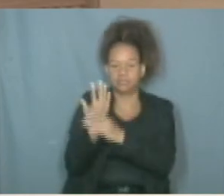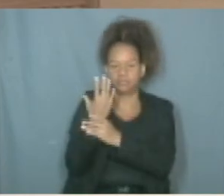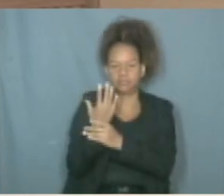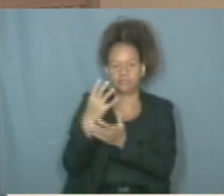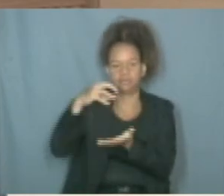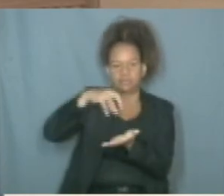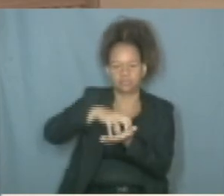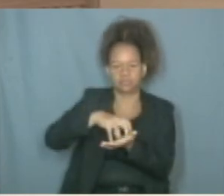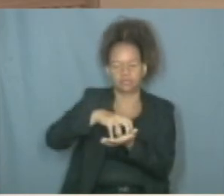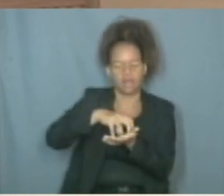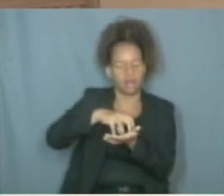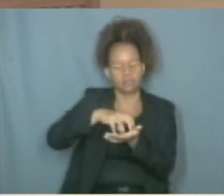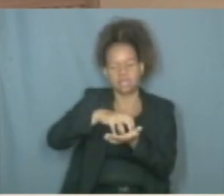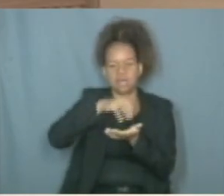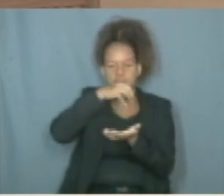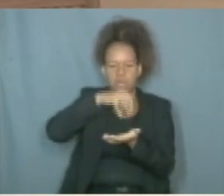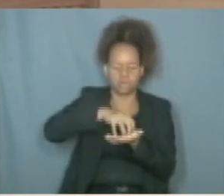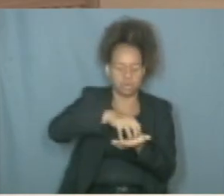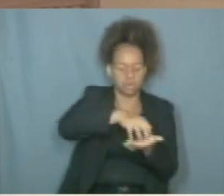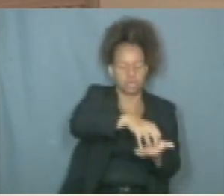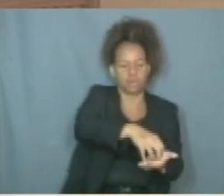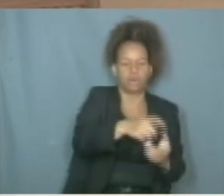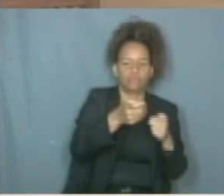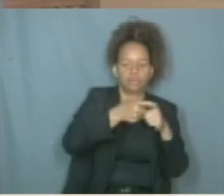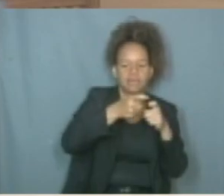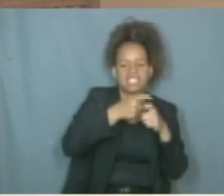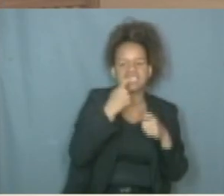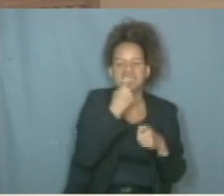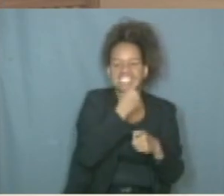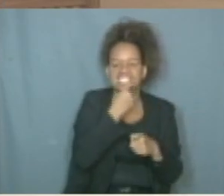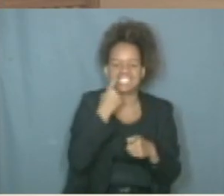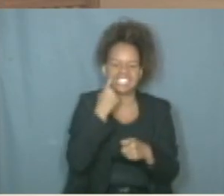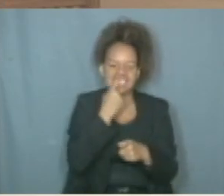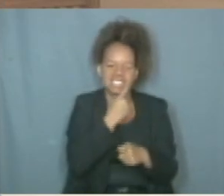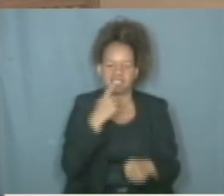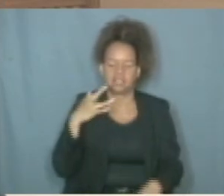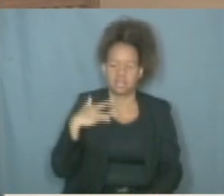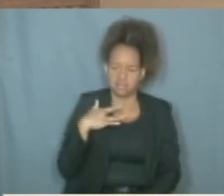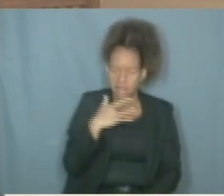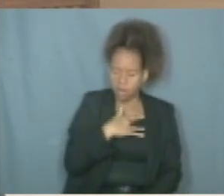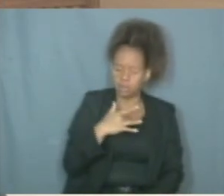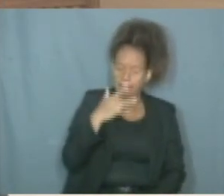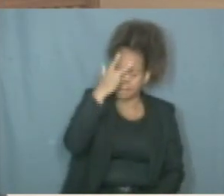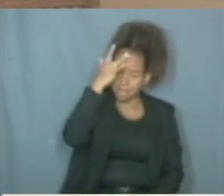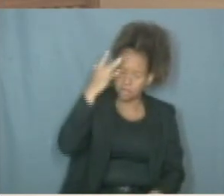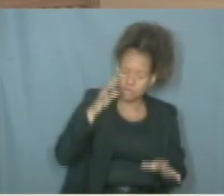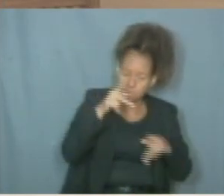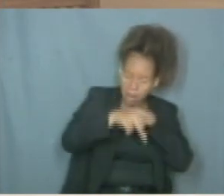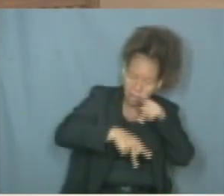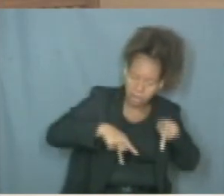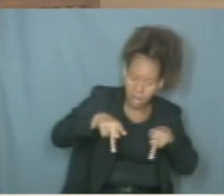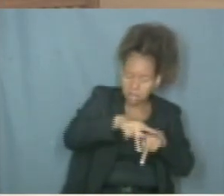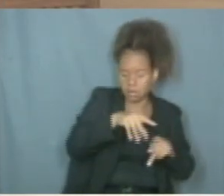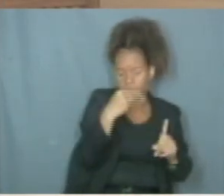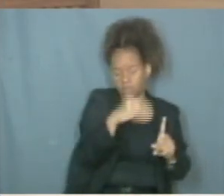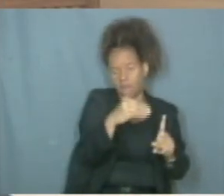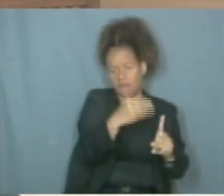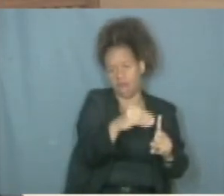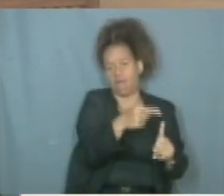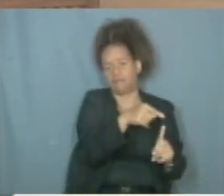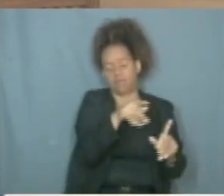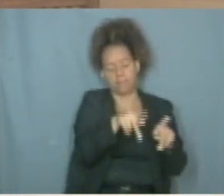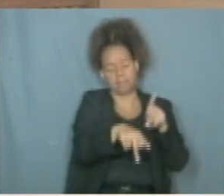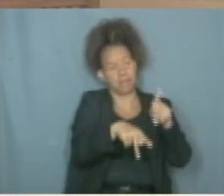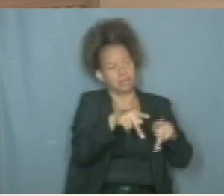de unidades móveis, odontológicas, com cuidado da saúde dessa população. Mas mais do que isso, nós